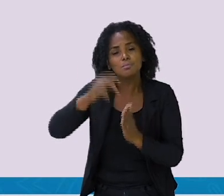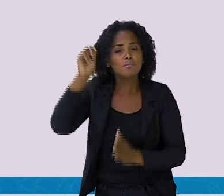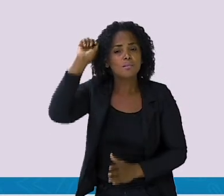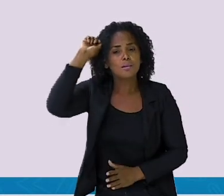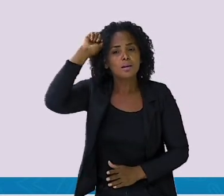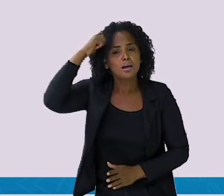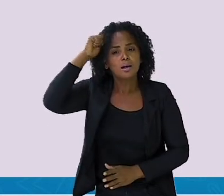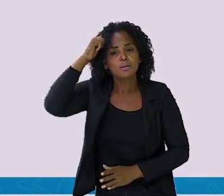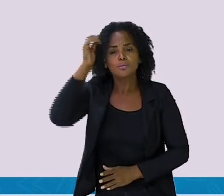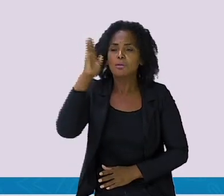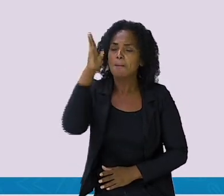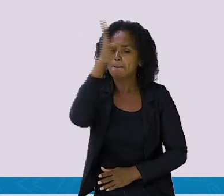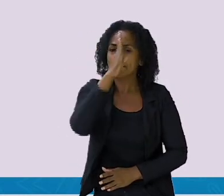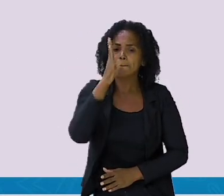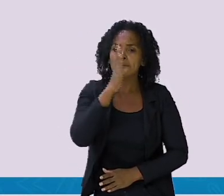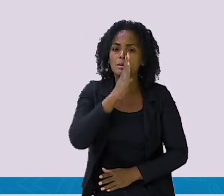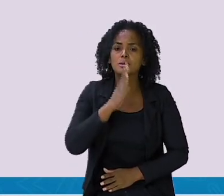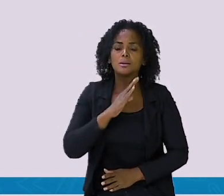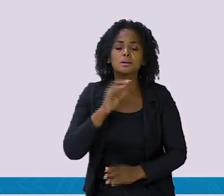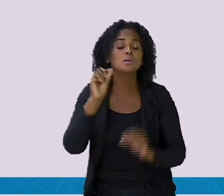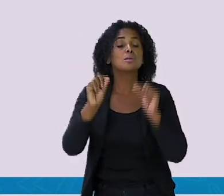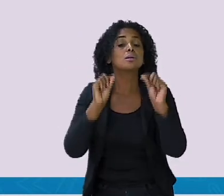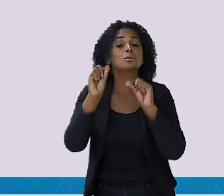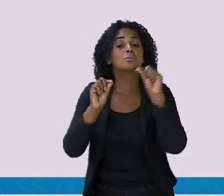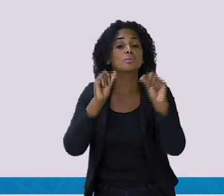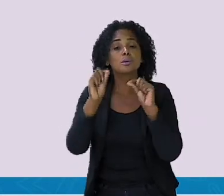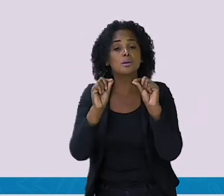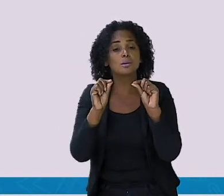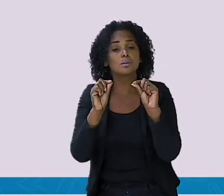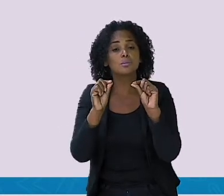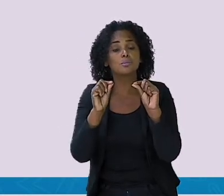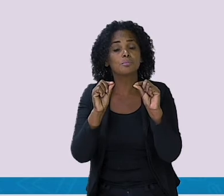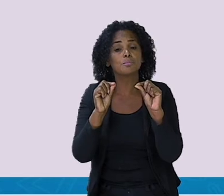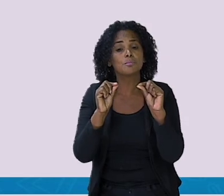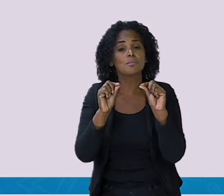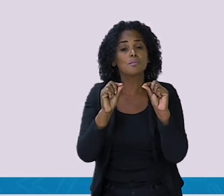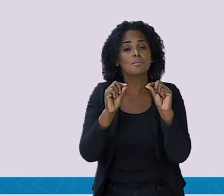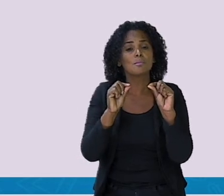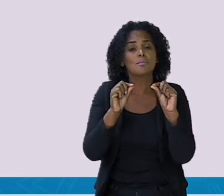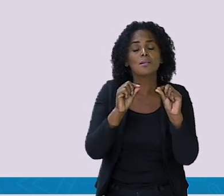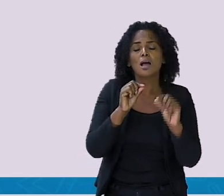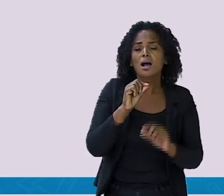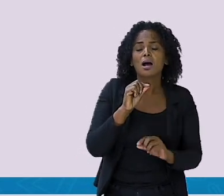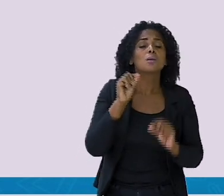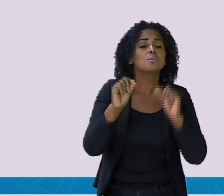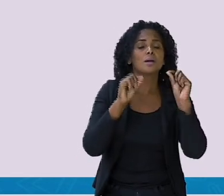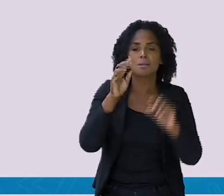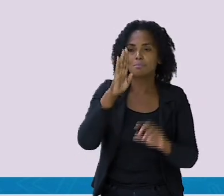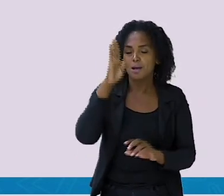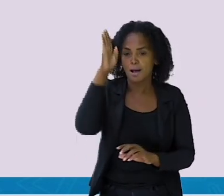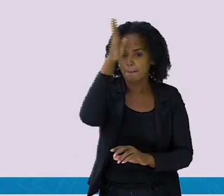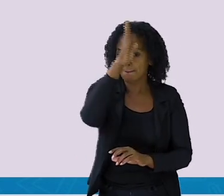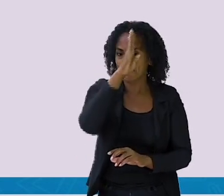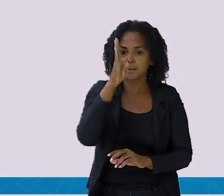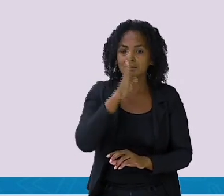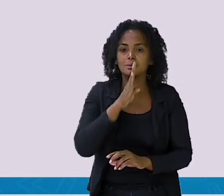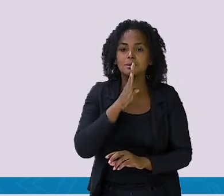do Brasil. Se você perdeu alguma aula do professor Renan, é hora de estar revendo também. Pesquise